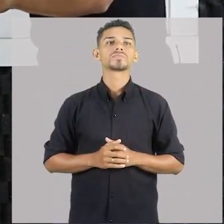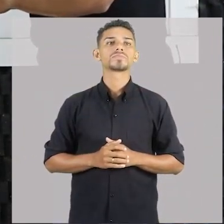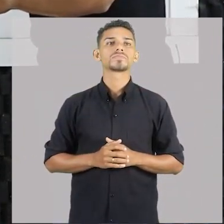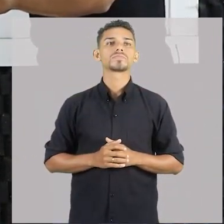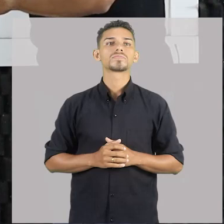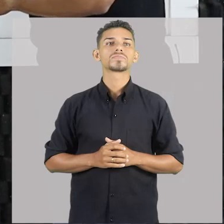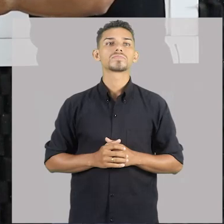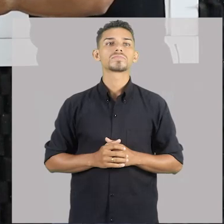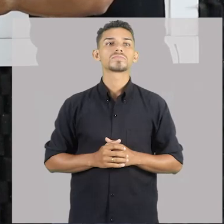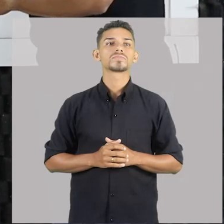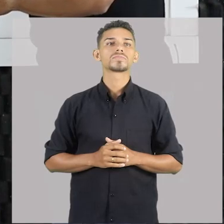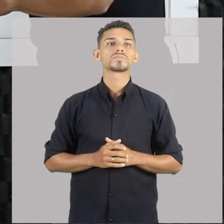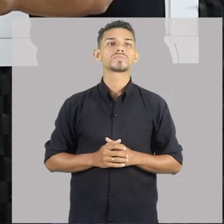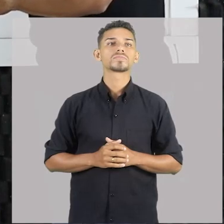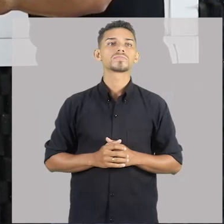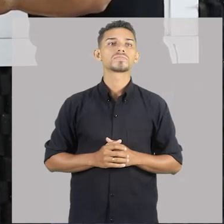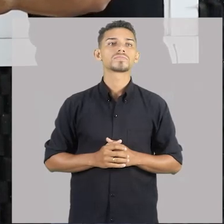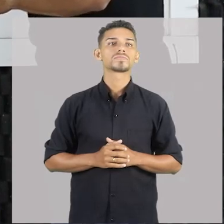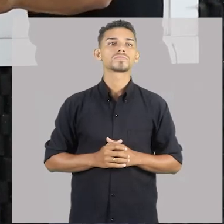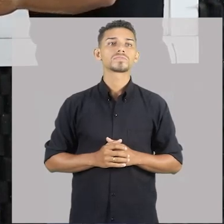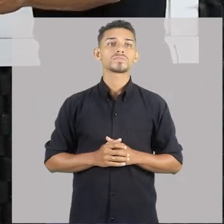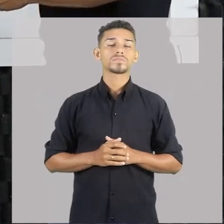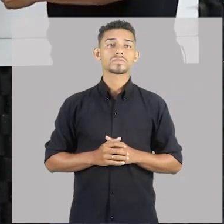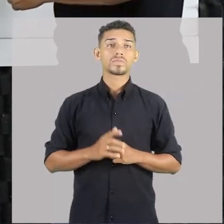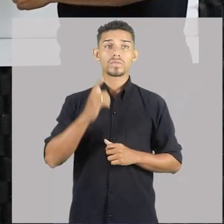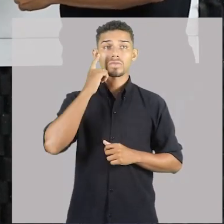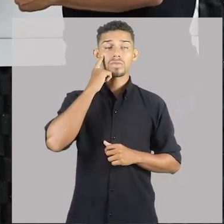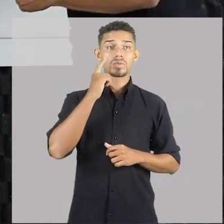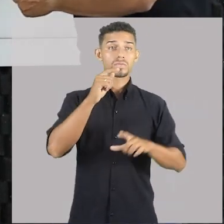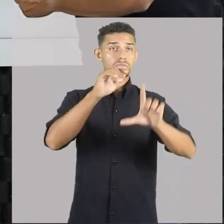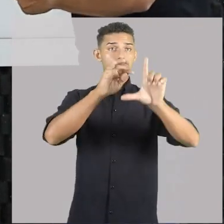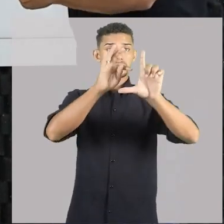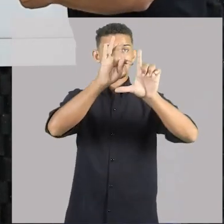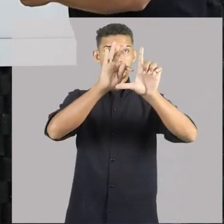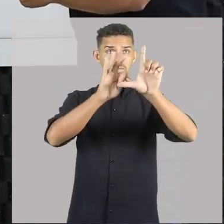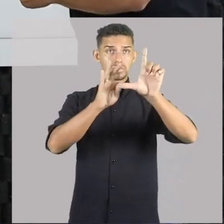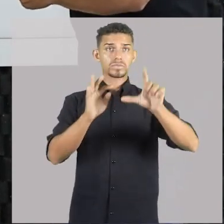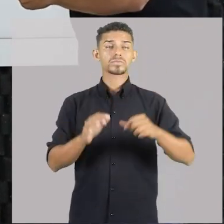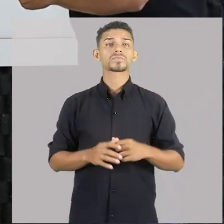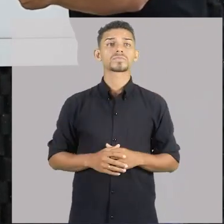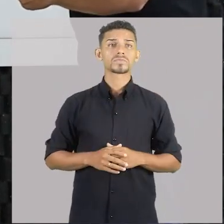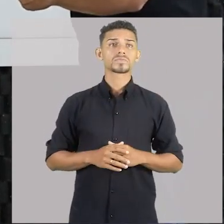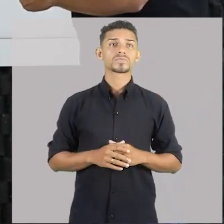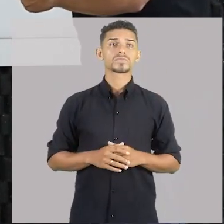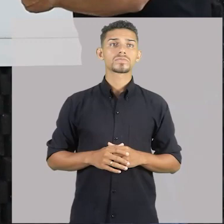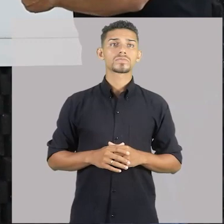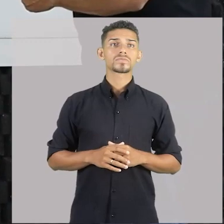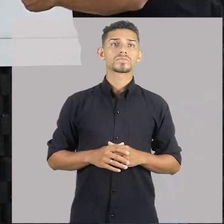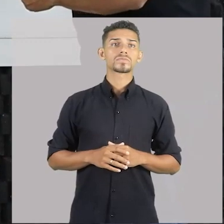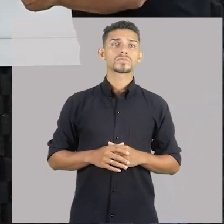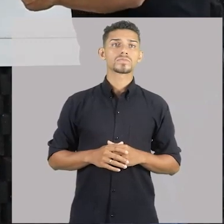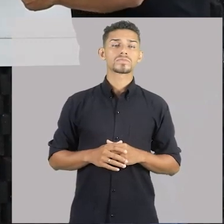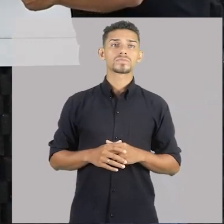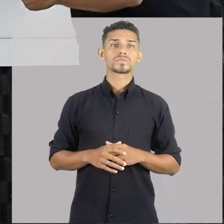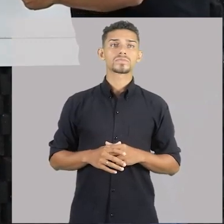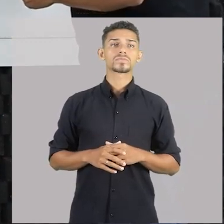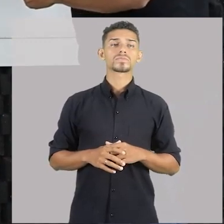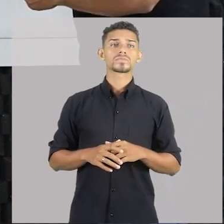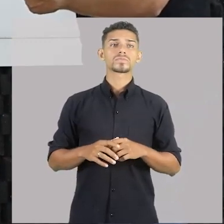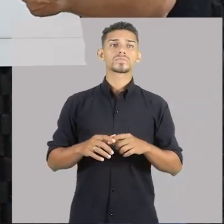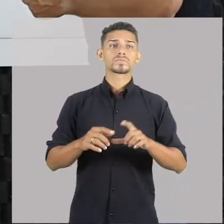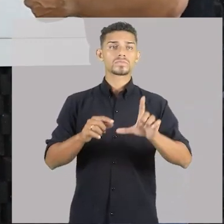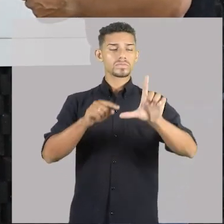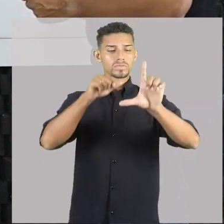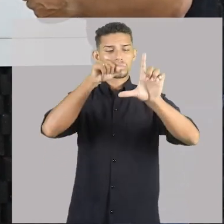o começo dele, projeta para o eixo X, o eixo dos tempos. Pega o final dele, também projeta para o eixo